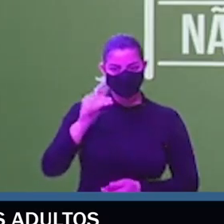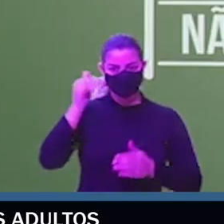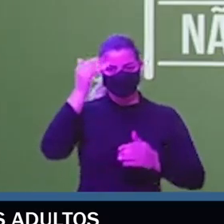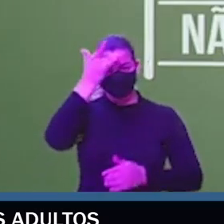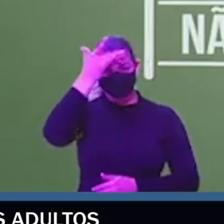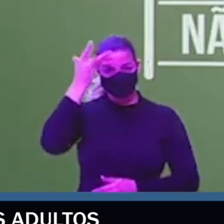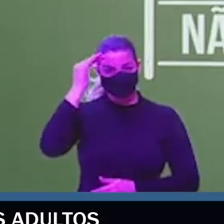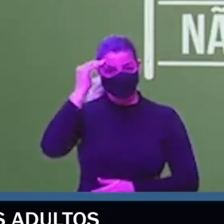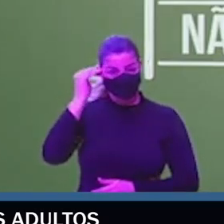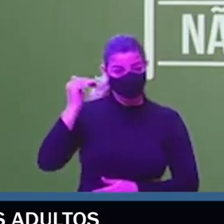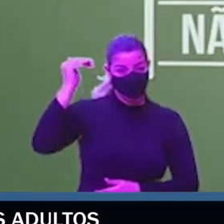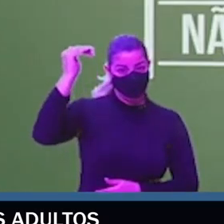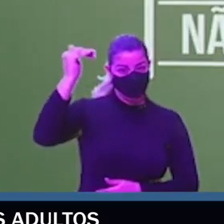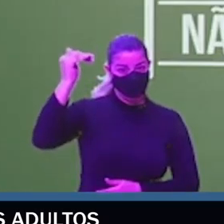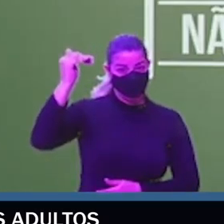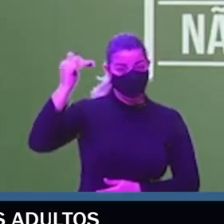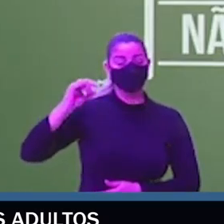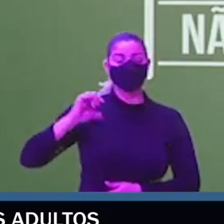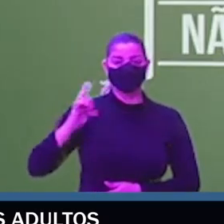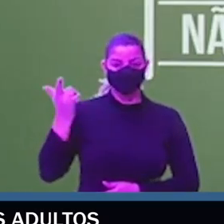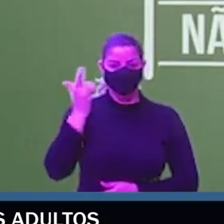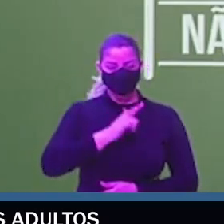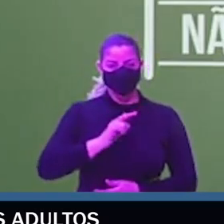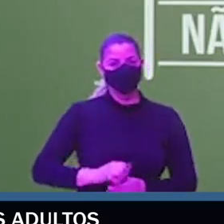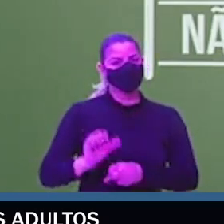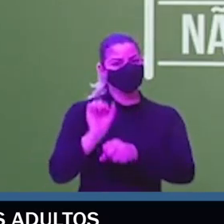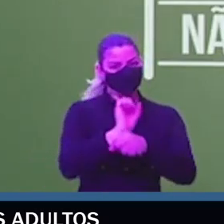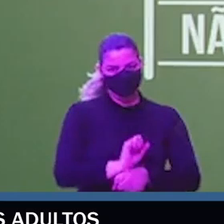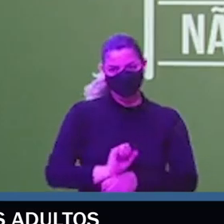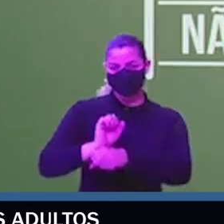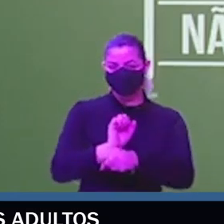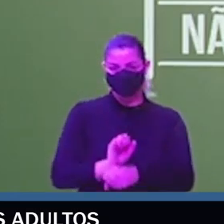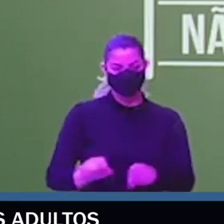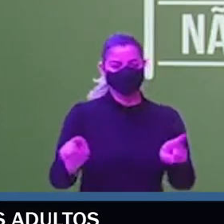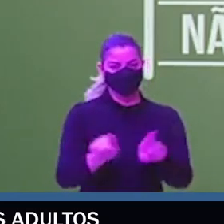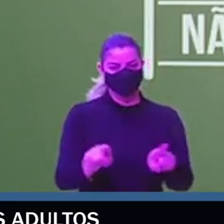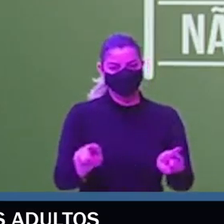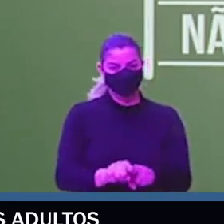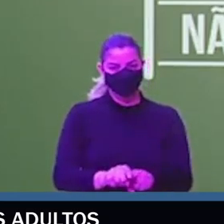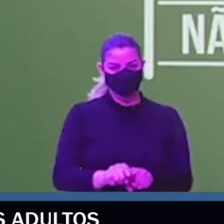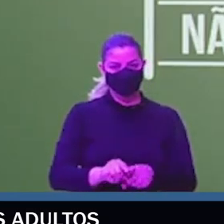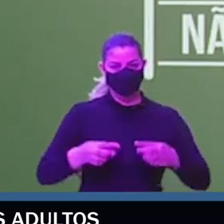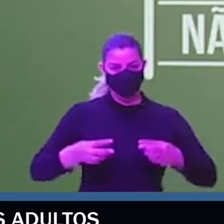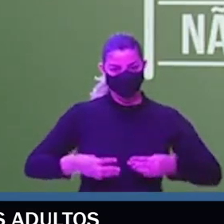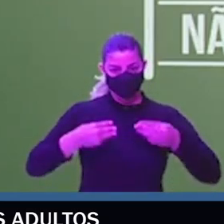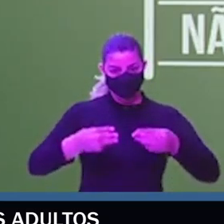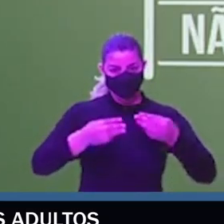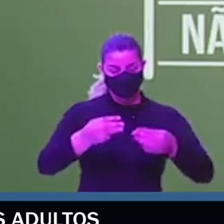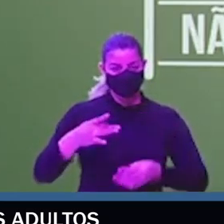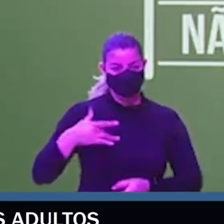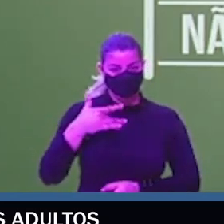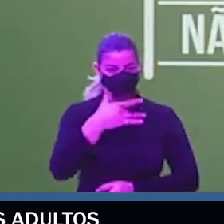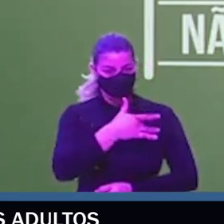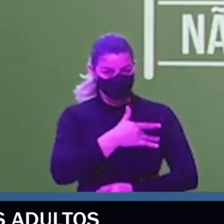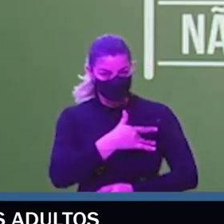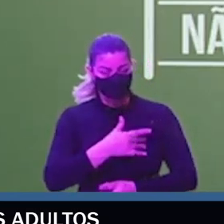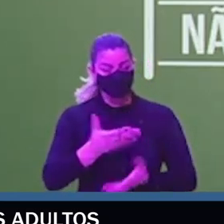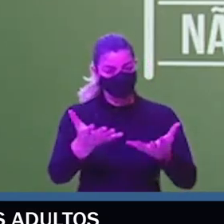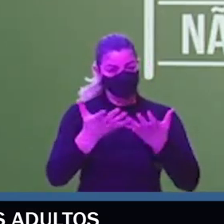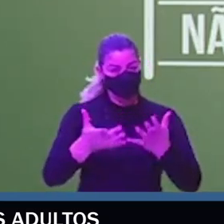com 18 anos ou mais e aguardar logicamente a definição junto ao Ministério da Saúde Mas querendo ser também o primeiro